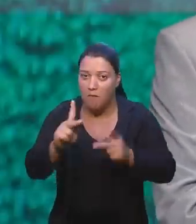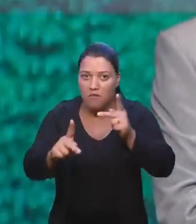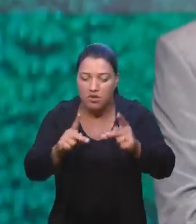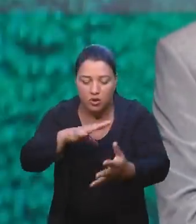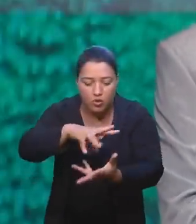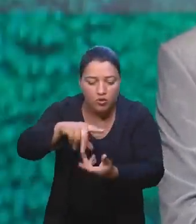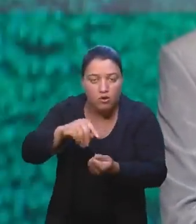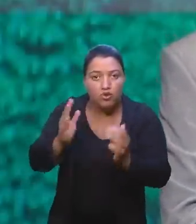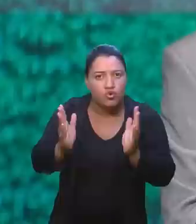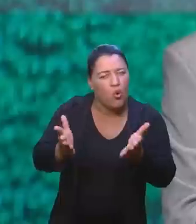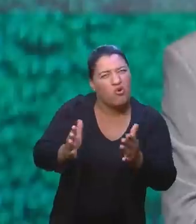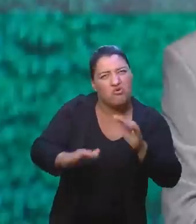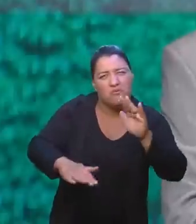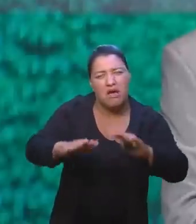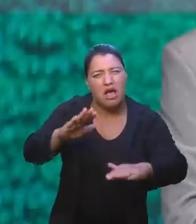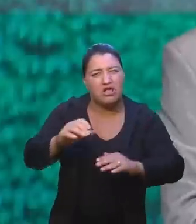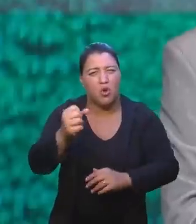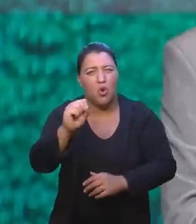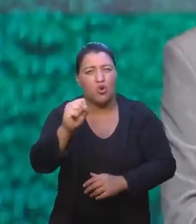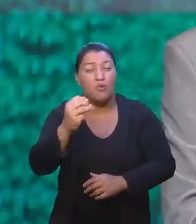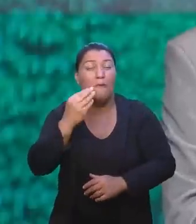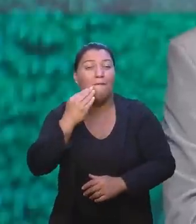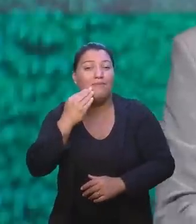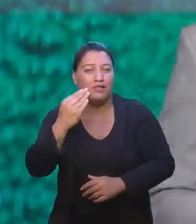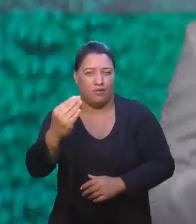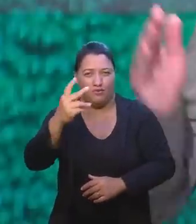hoje, aproximadamente 8 bilhões.